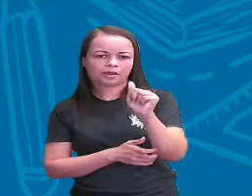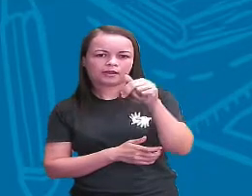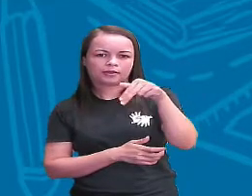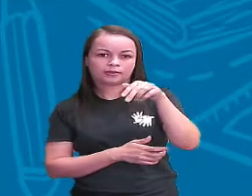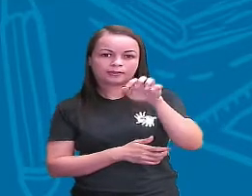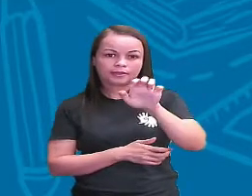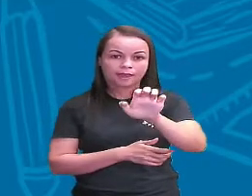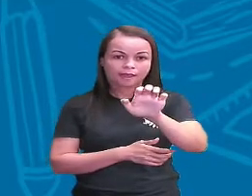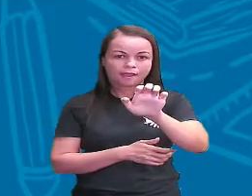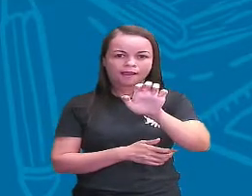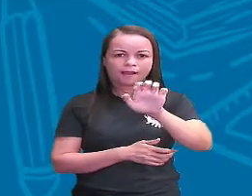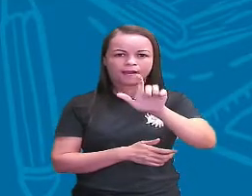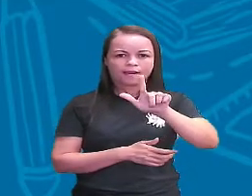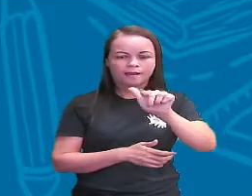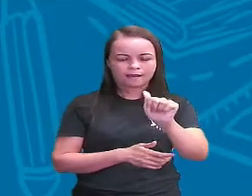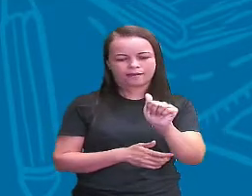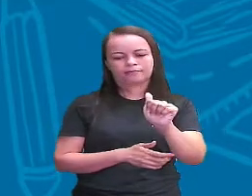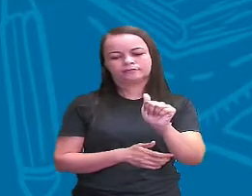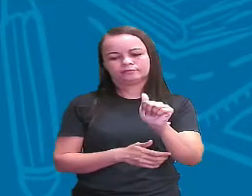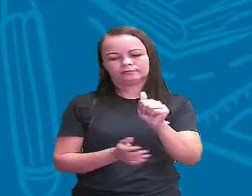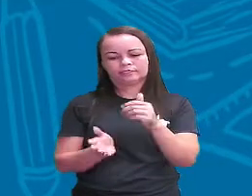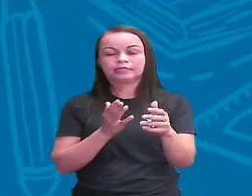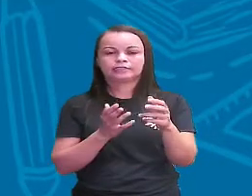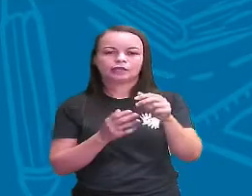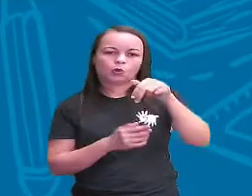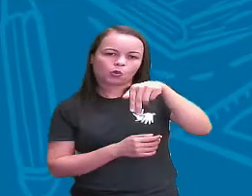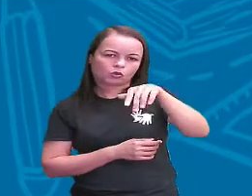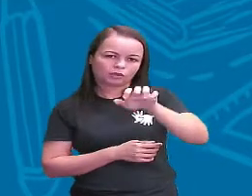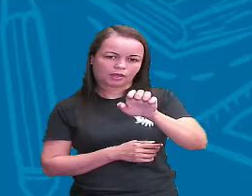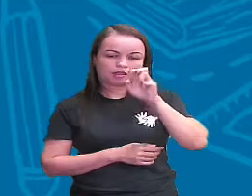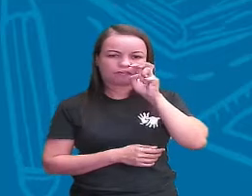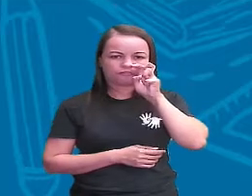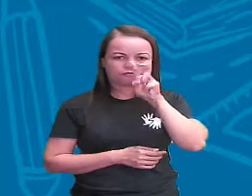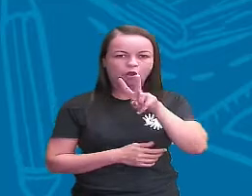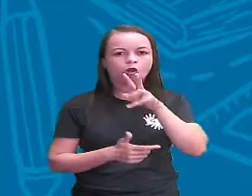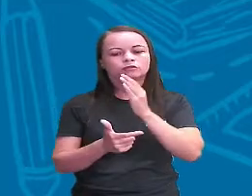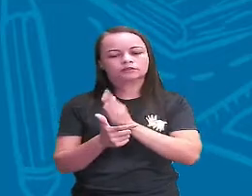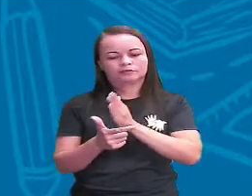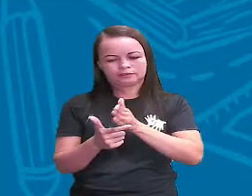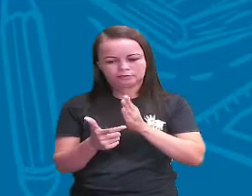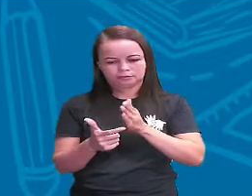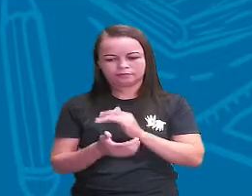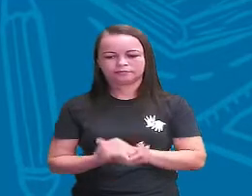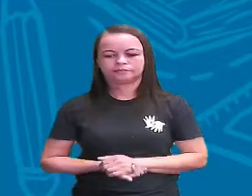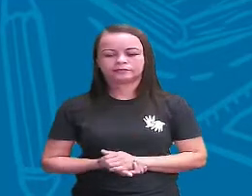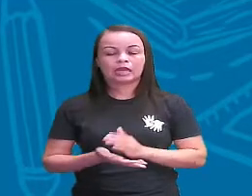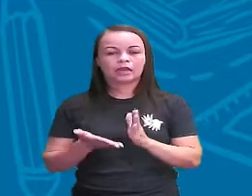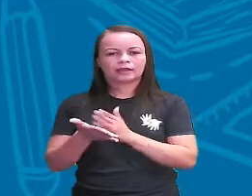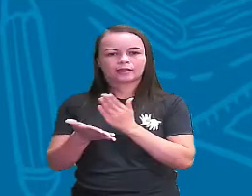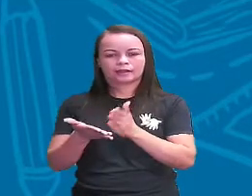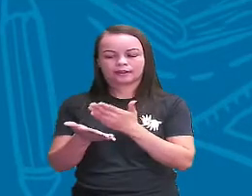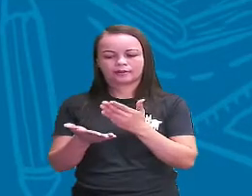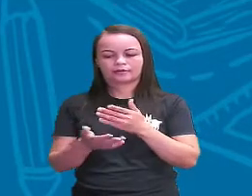panela. Então, o né é a sílaba forte. De caderno,